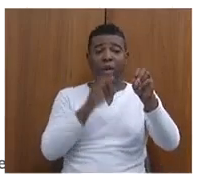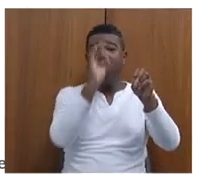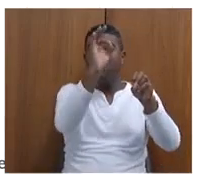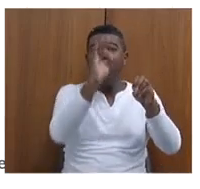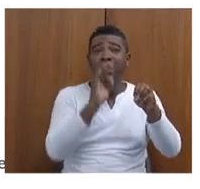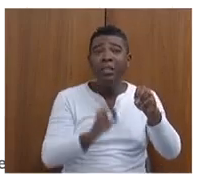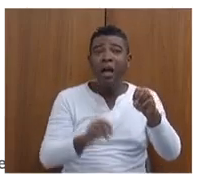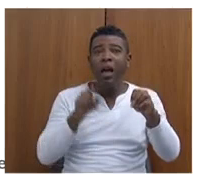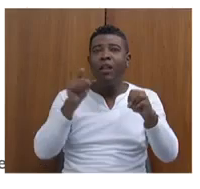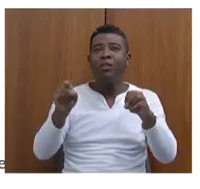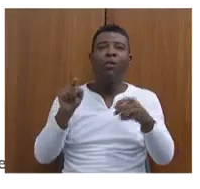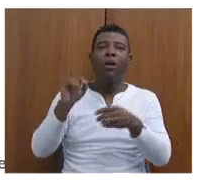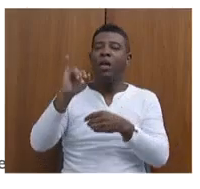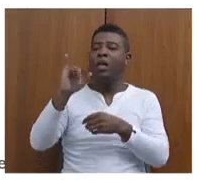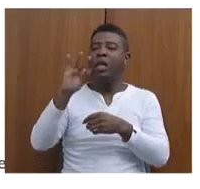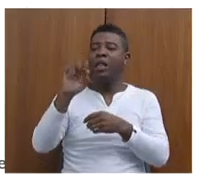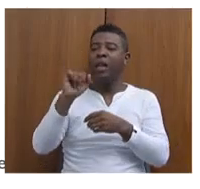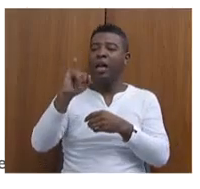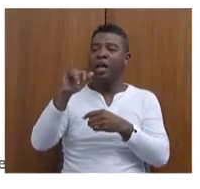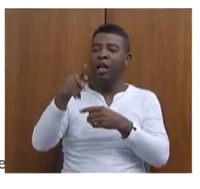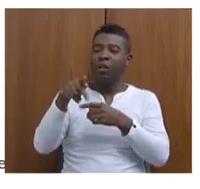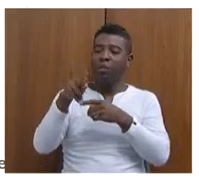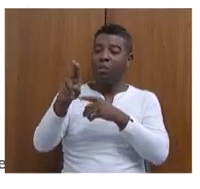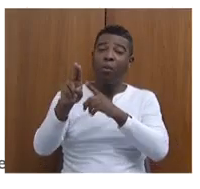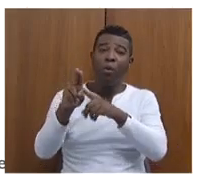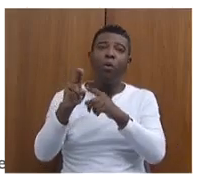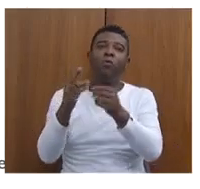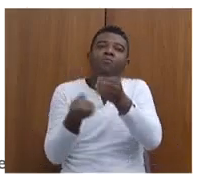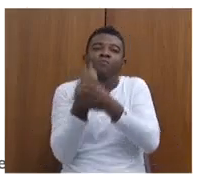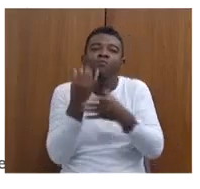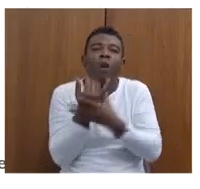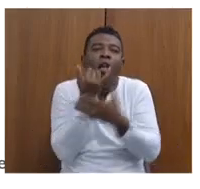energia é para Minas Gerais somos